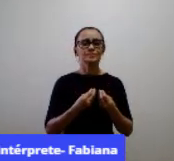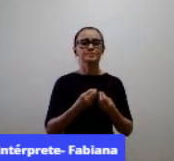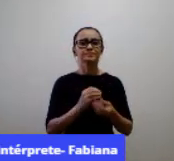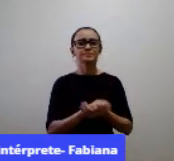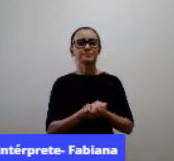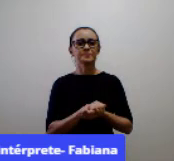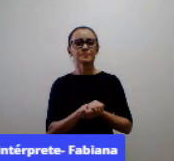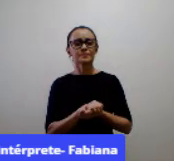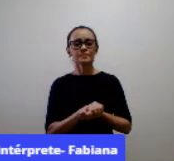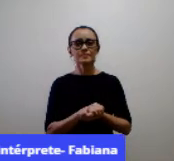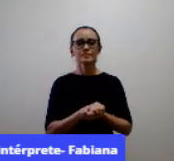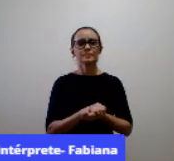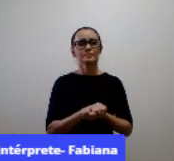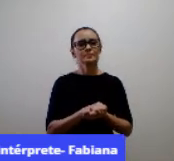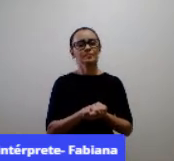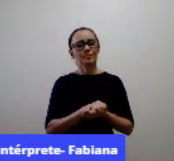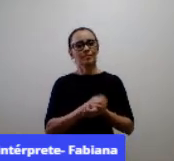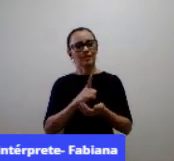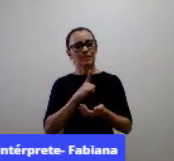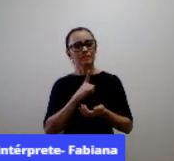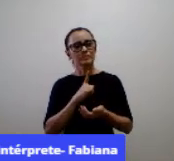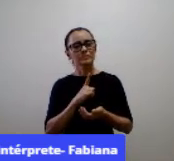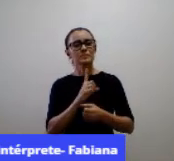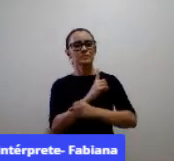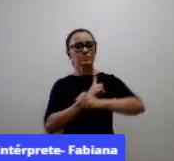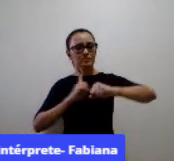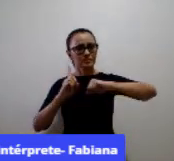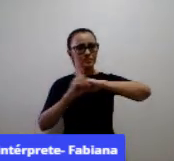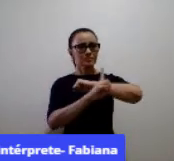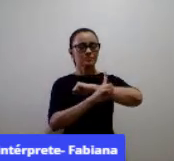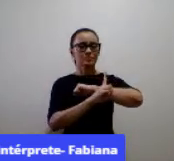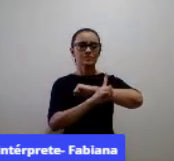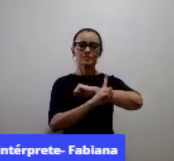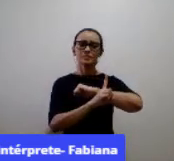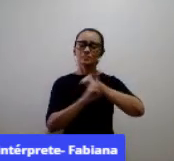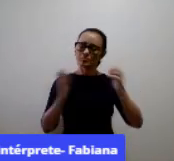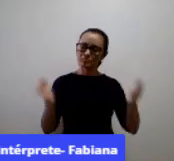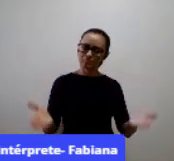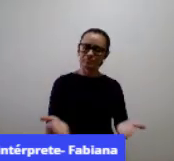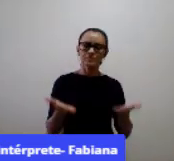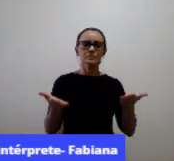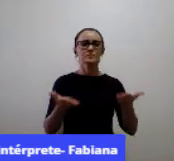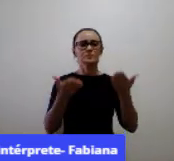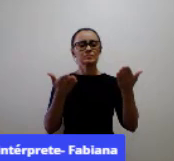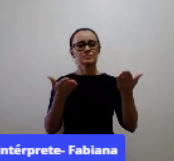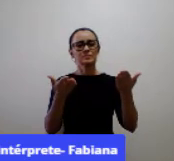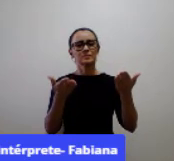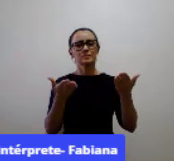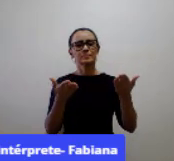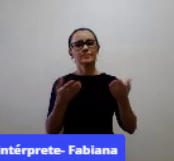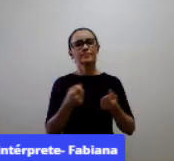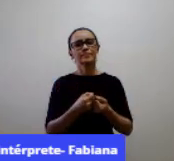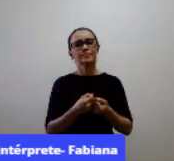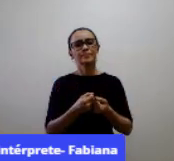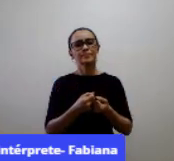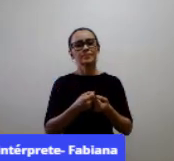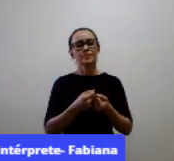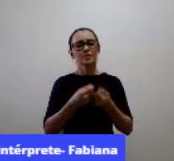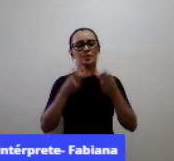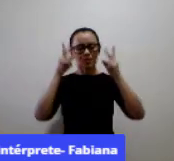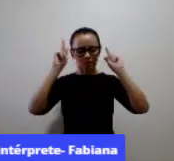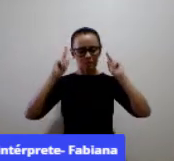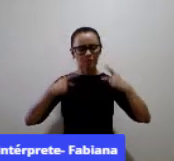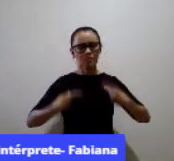A questão do acompanhamento para desenvolver, para a reabilitação, mas a condição fisiológica